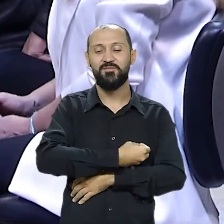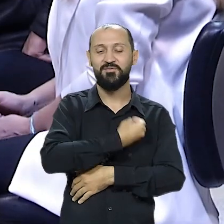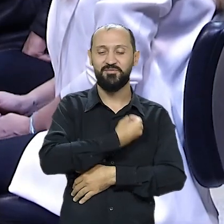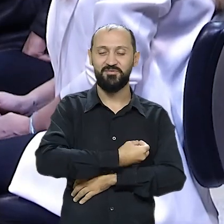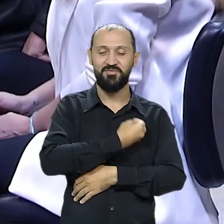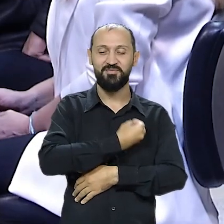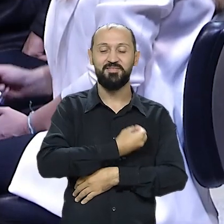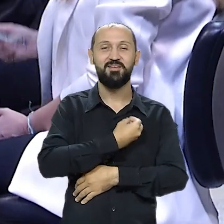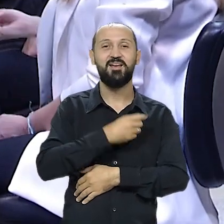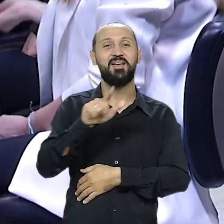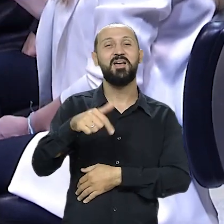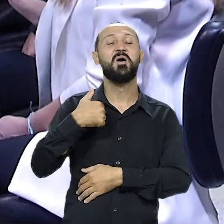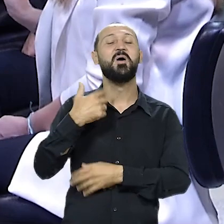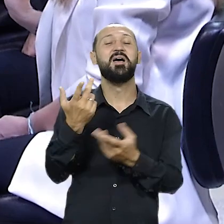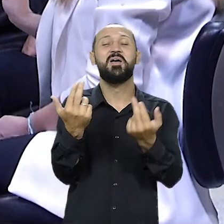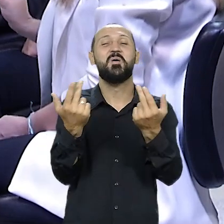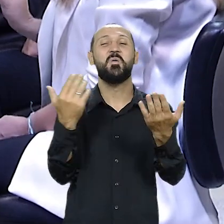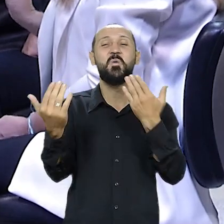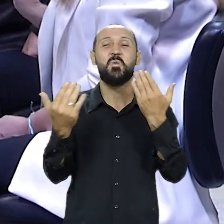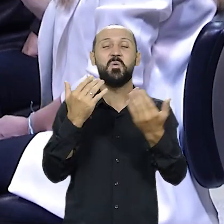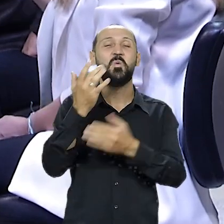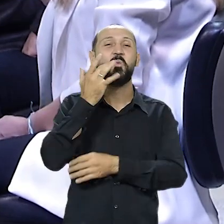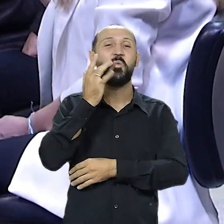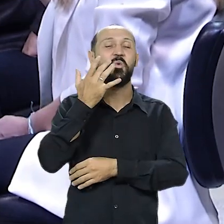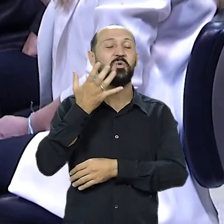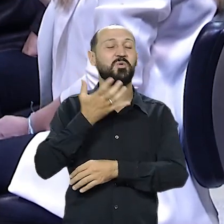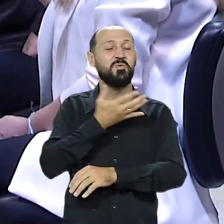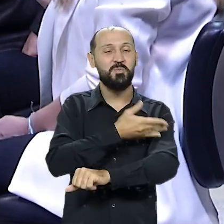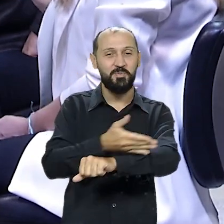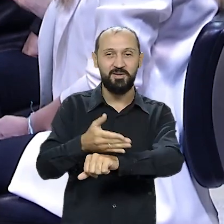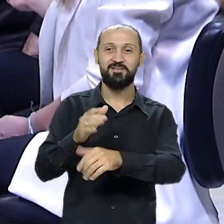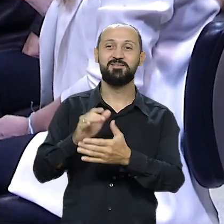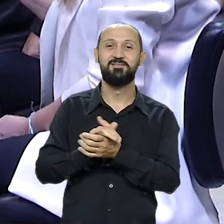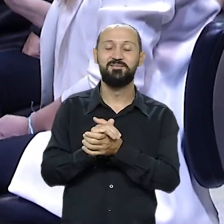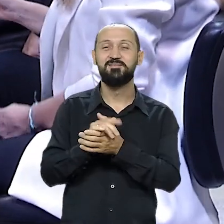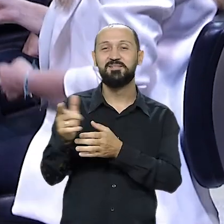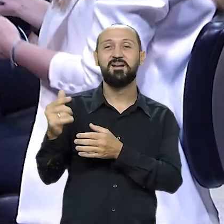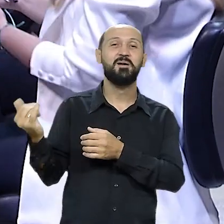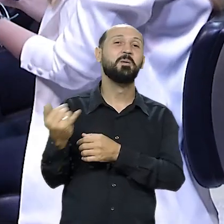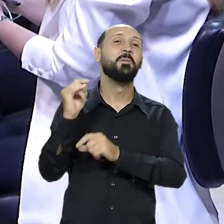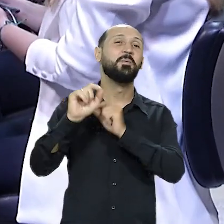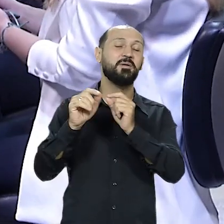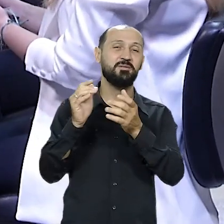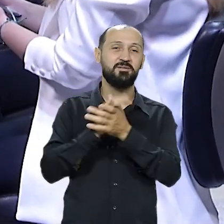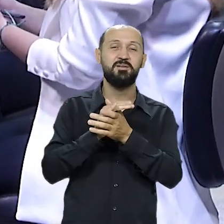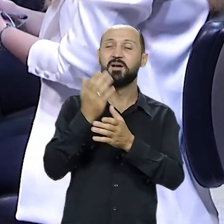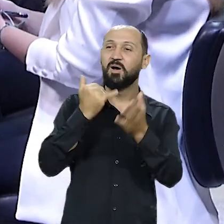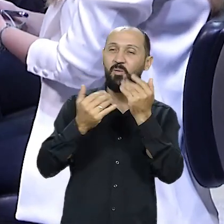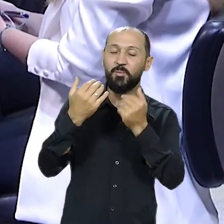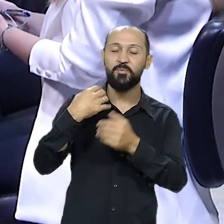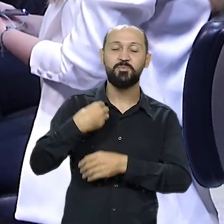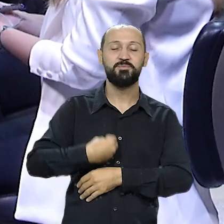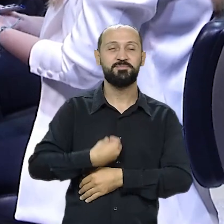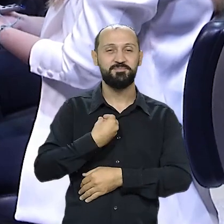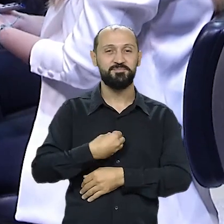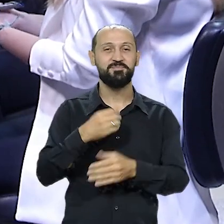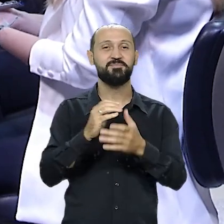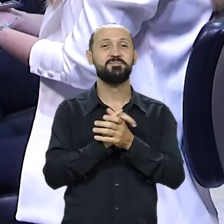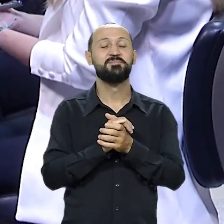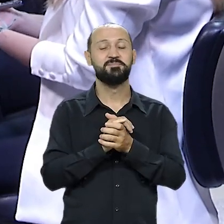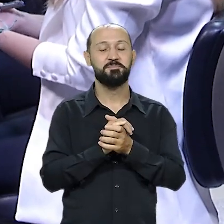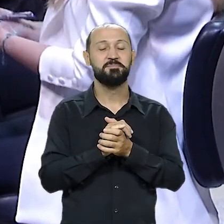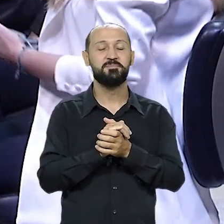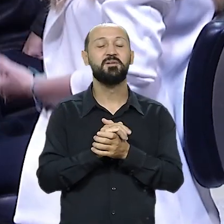é o ouro branco nosso. Não, e além de ser rico, é um dos mais importantes, né? Vamos colocar essencial, assim, é o alimento da vida, né? Vamos falar que leite é